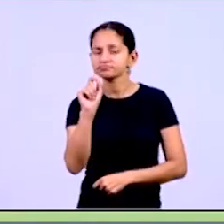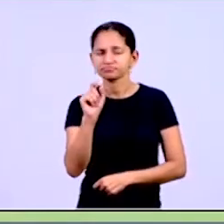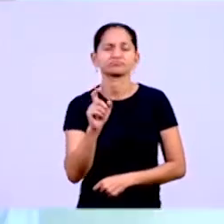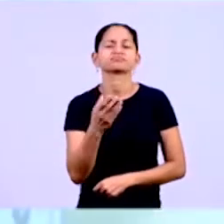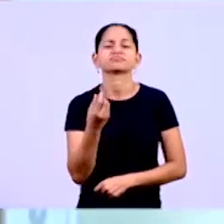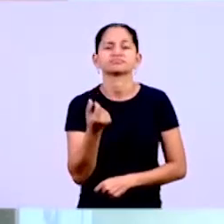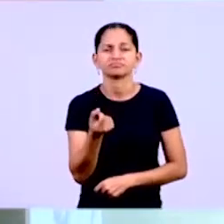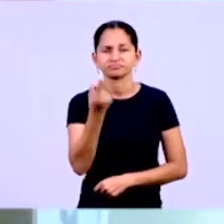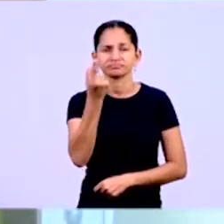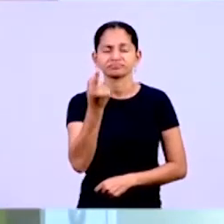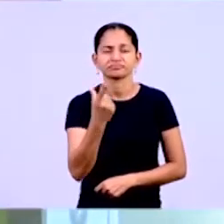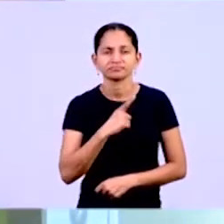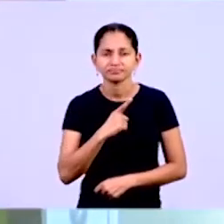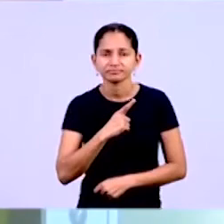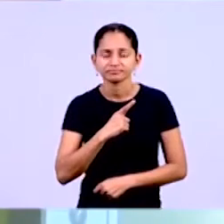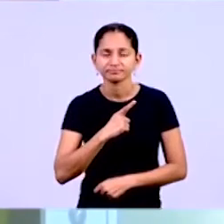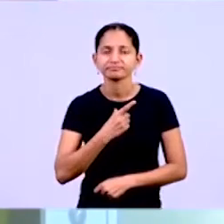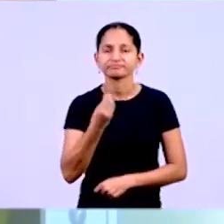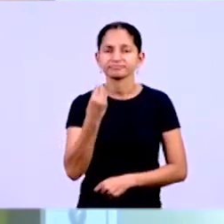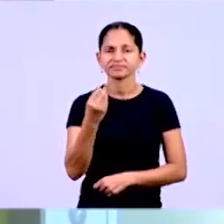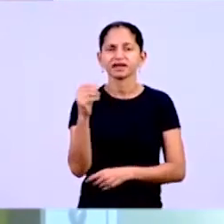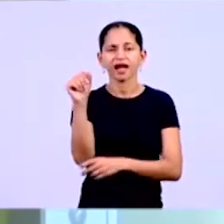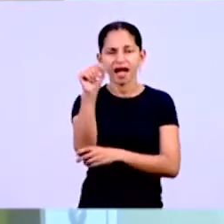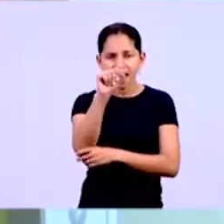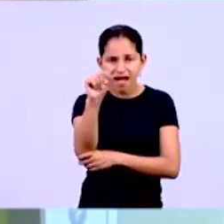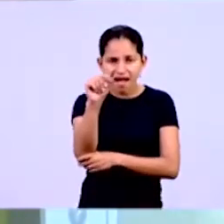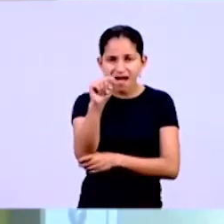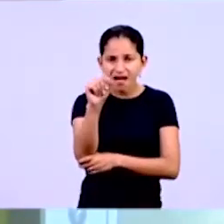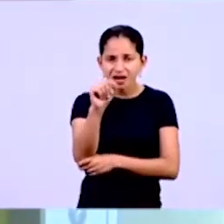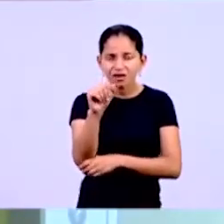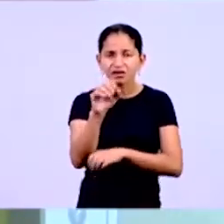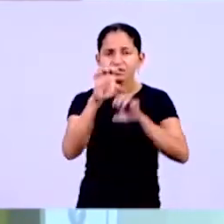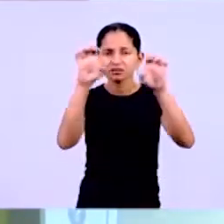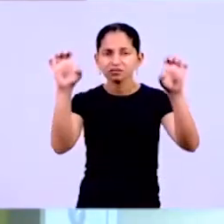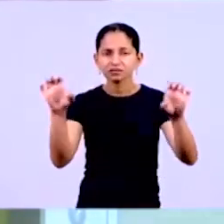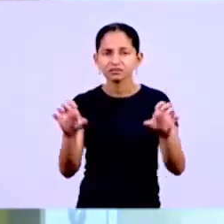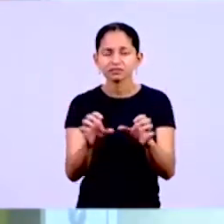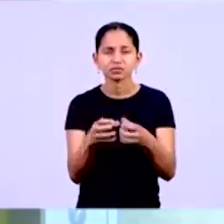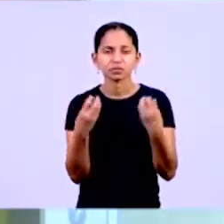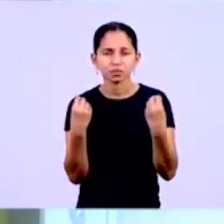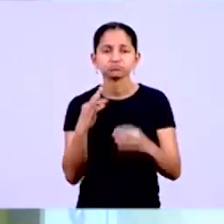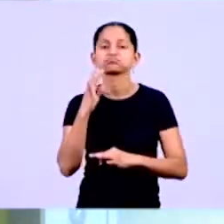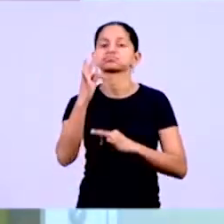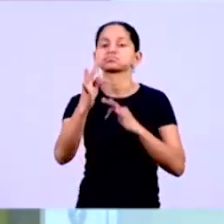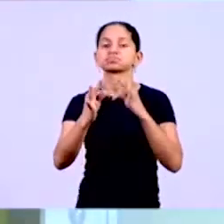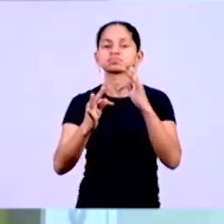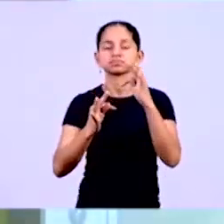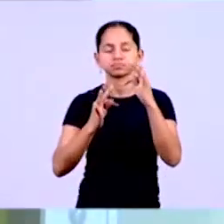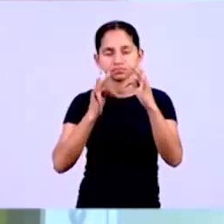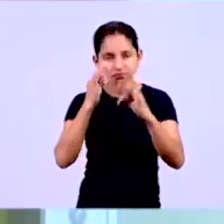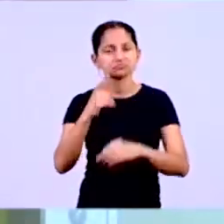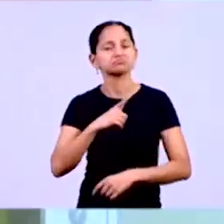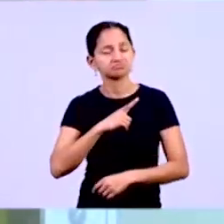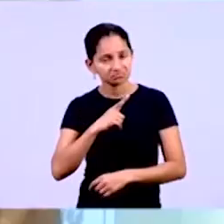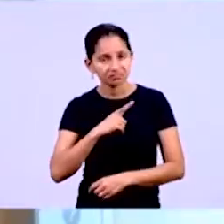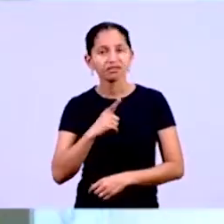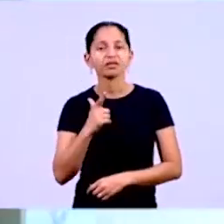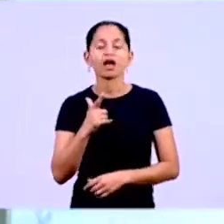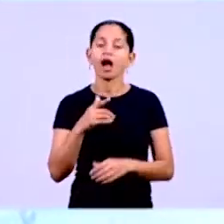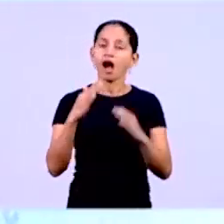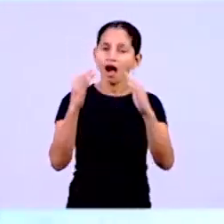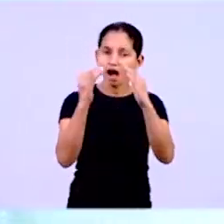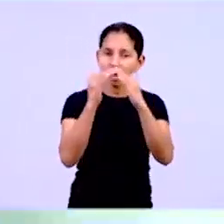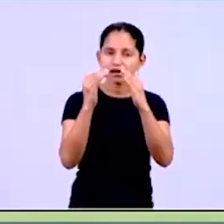carros, TV e casa também tem uma arquitetura, eles estão ficando mais tecnológicos, nossos carros, nossas casas, estão ficando